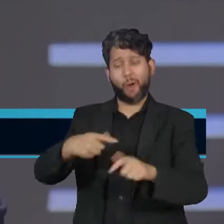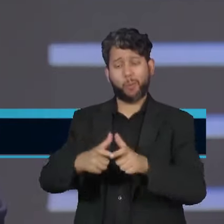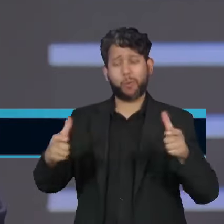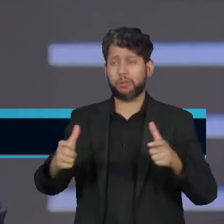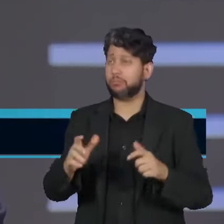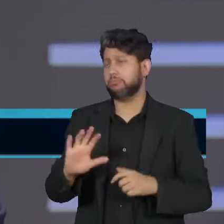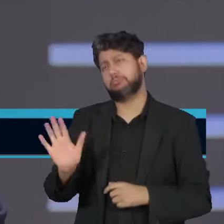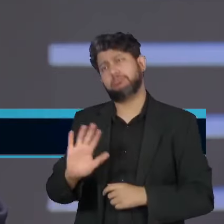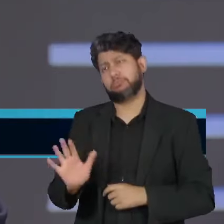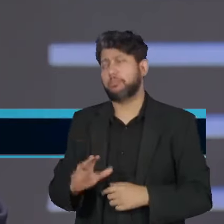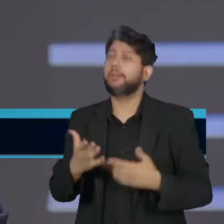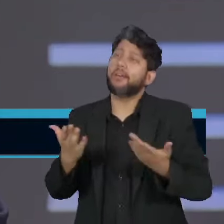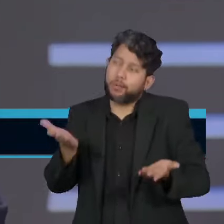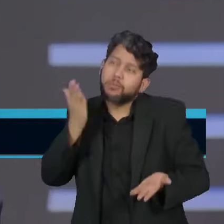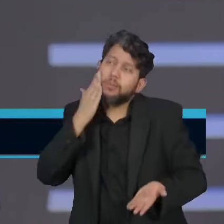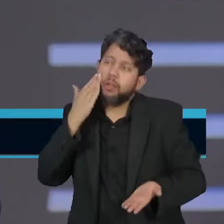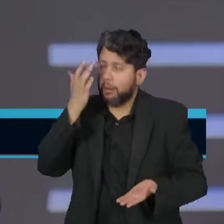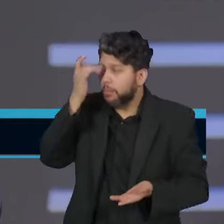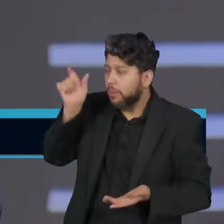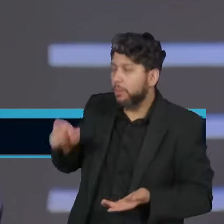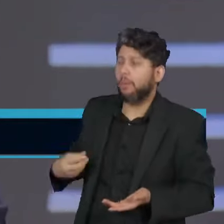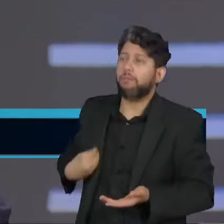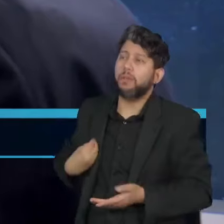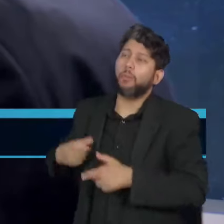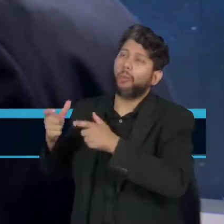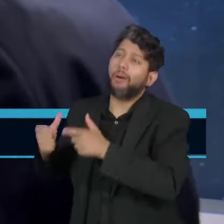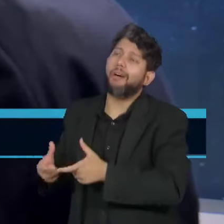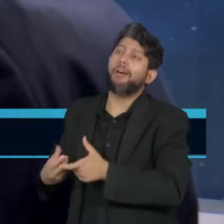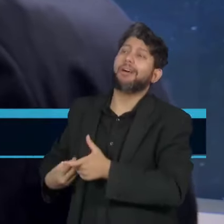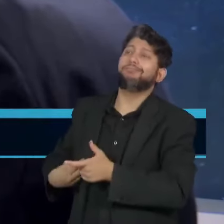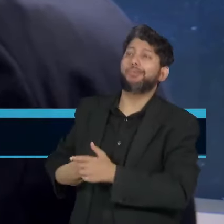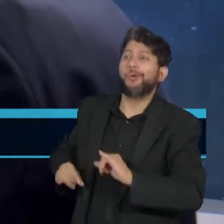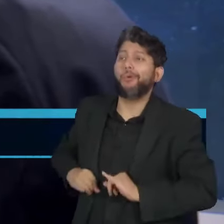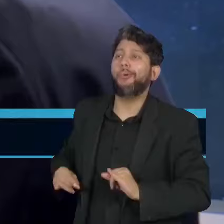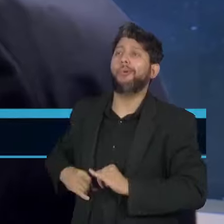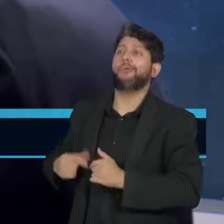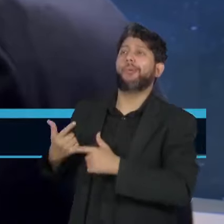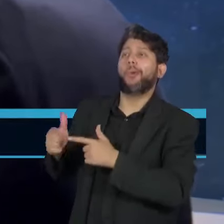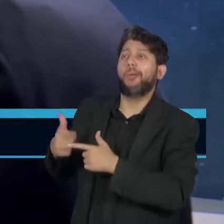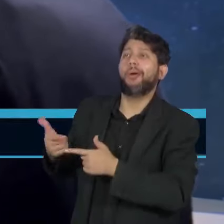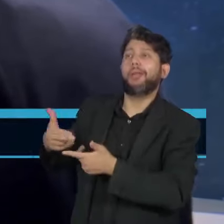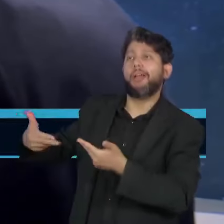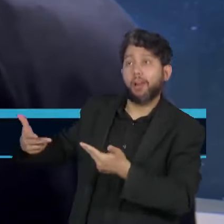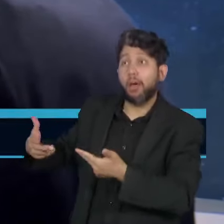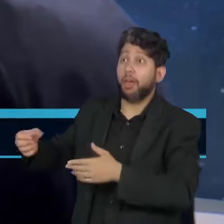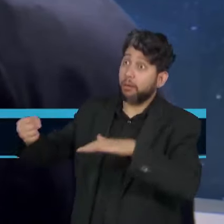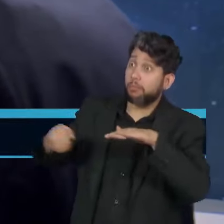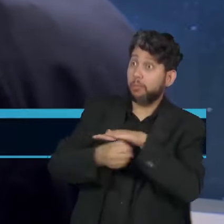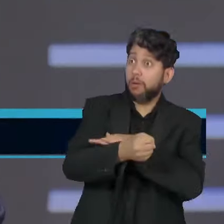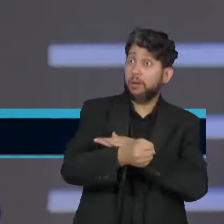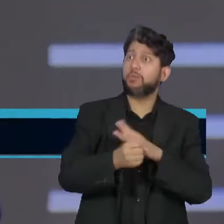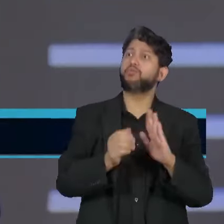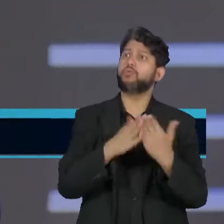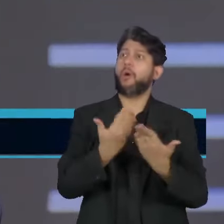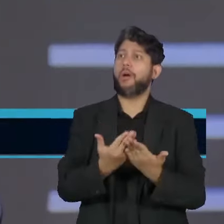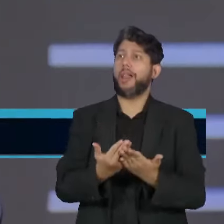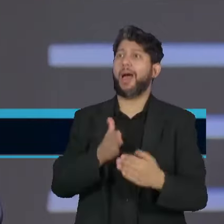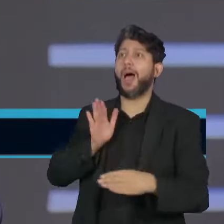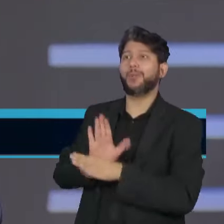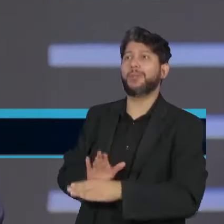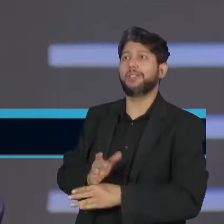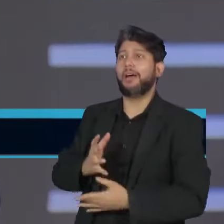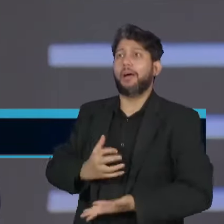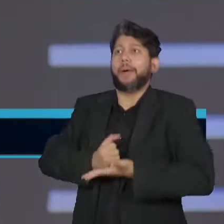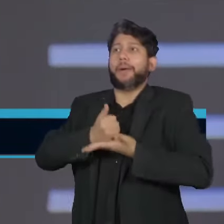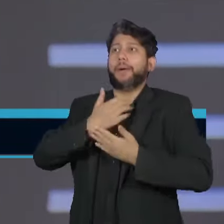muito e adolescentes vulneráveis, tá na escola é um sinal de proteção. Mas para aprender, a gente precisa mais, precisa ter um bom projeto